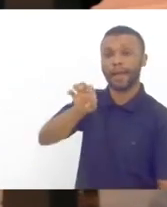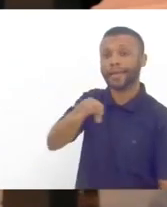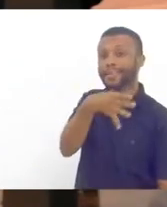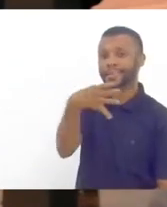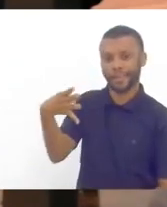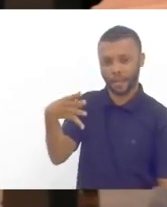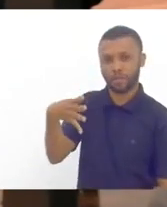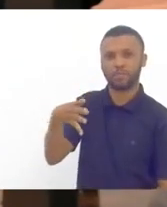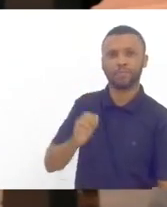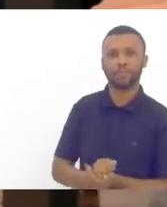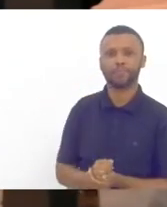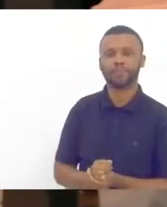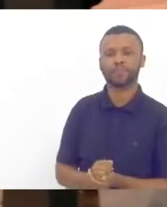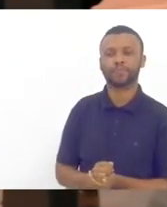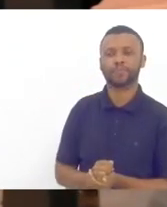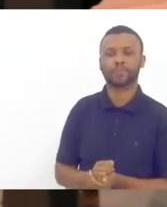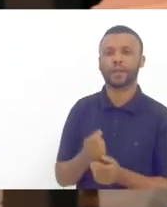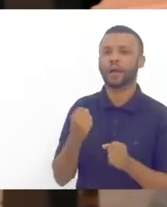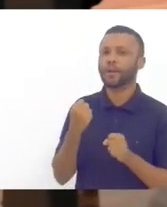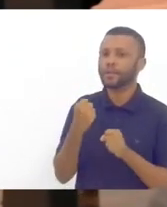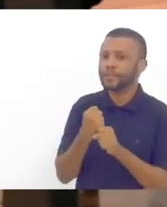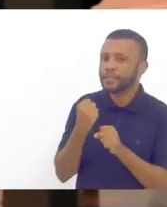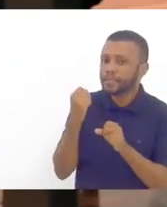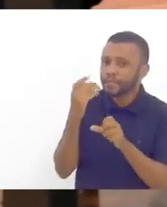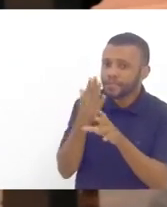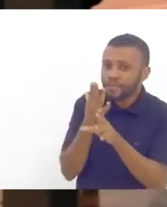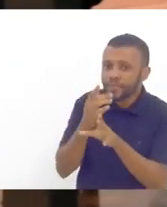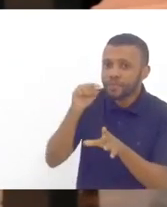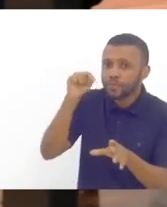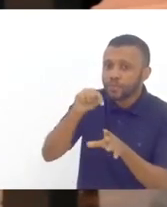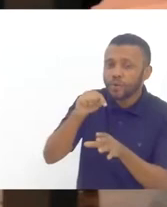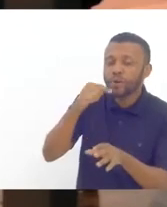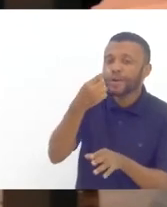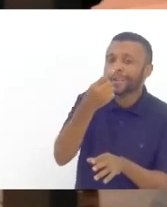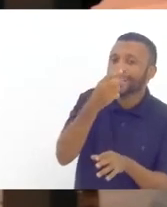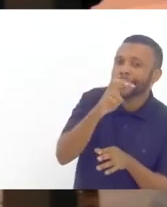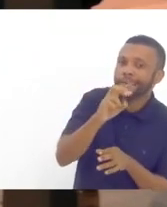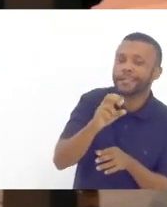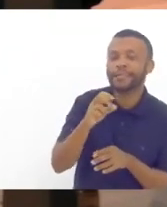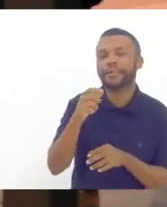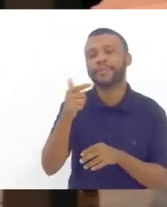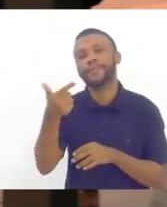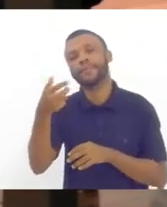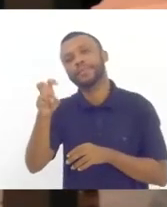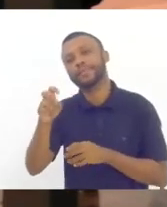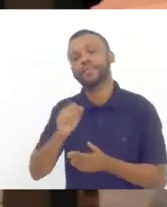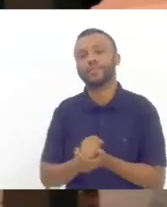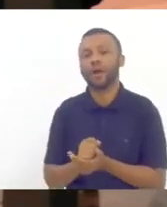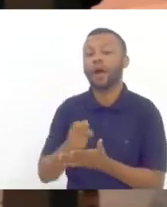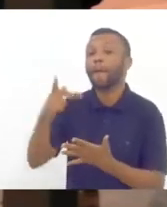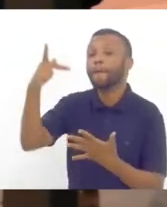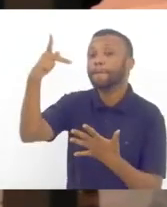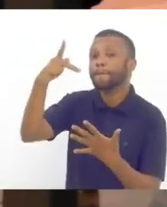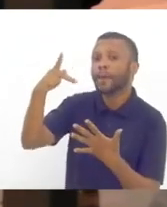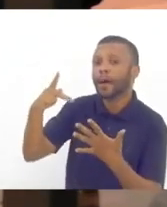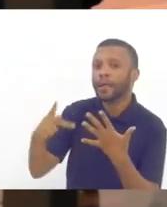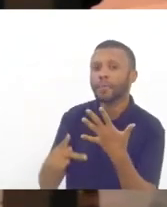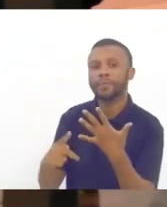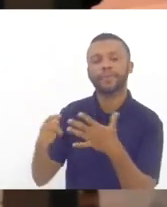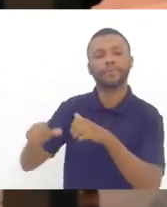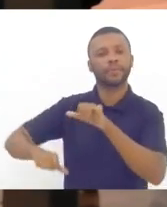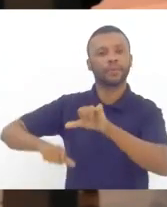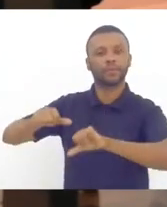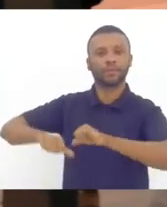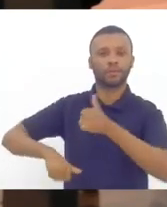Então, dividir por 15 anos, 25 anos, é um parâmetro que você altera e automaticamente as